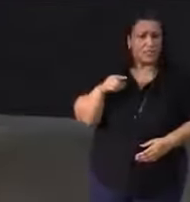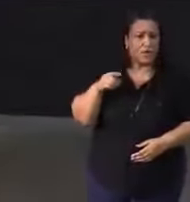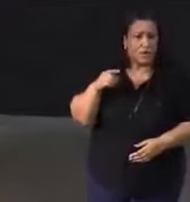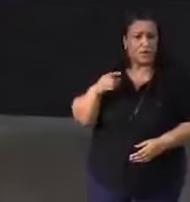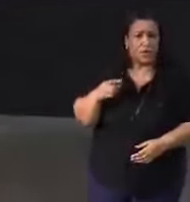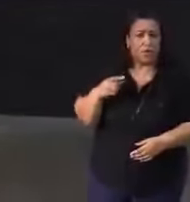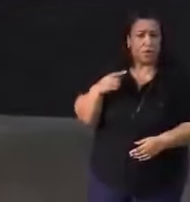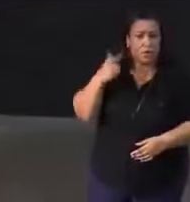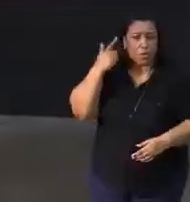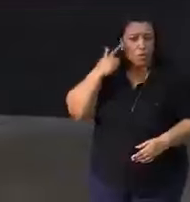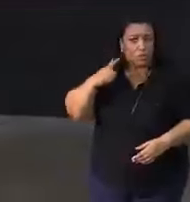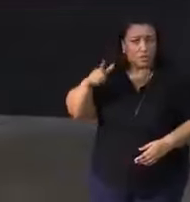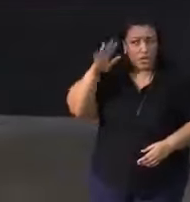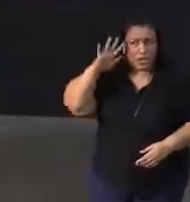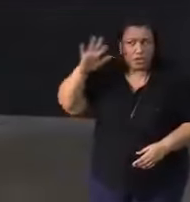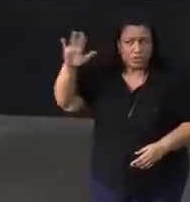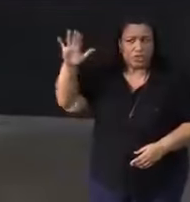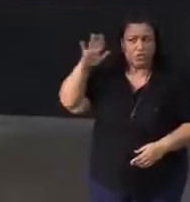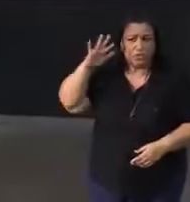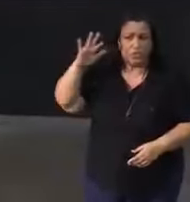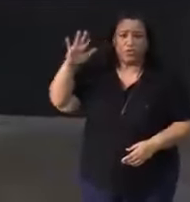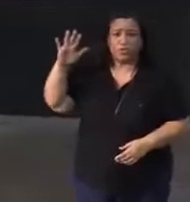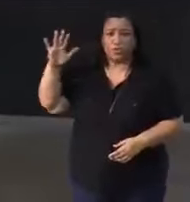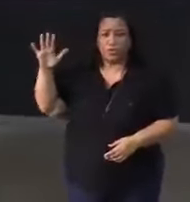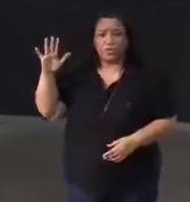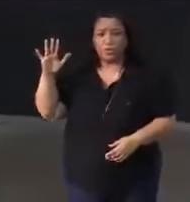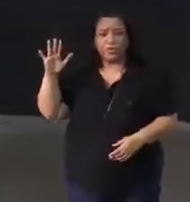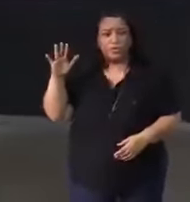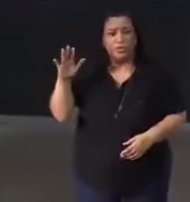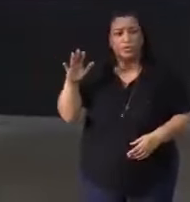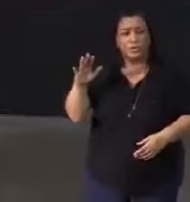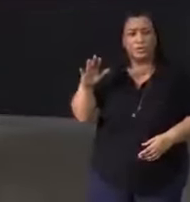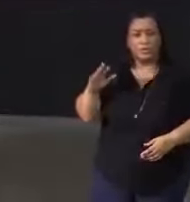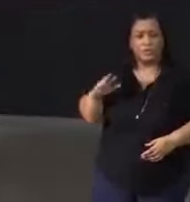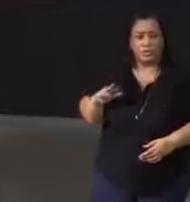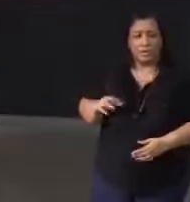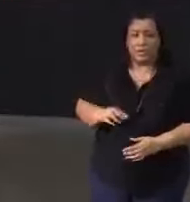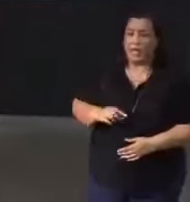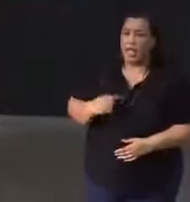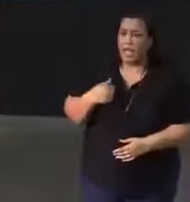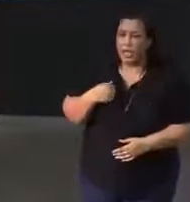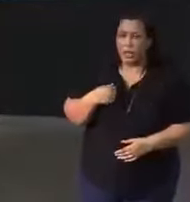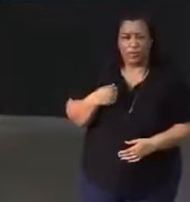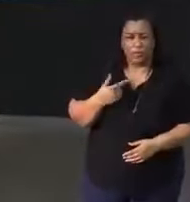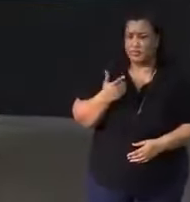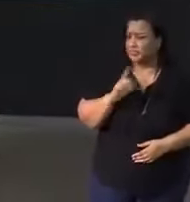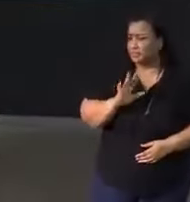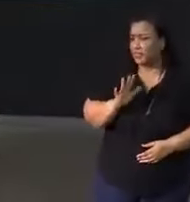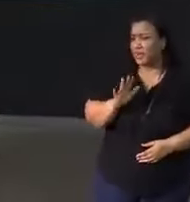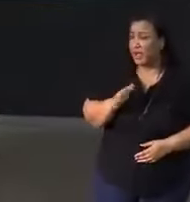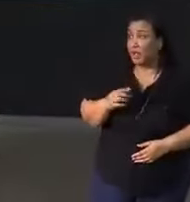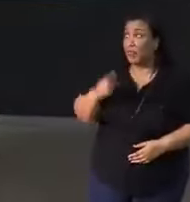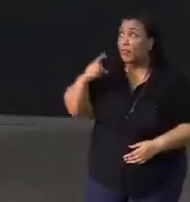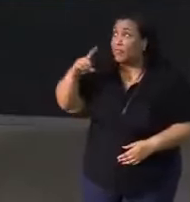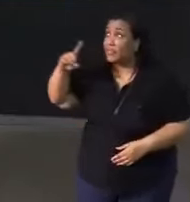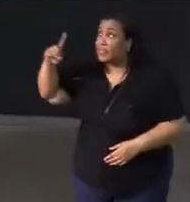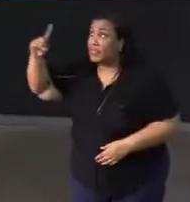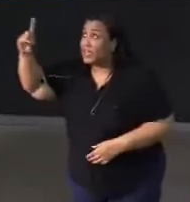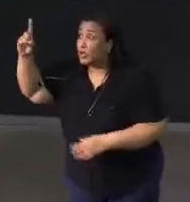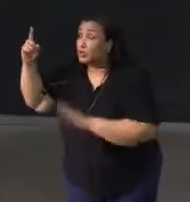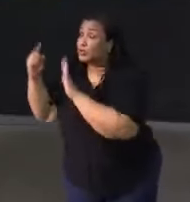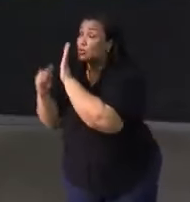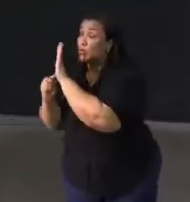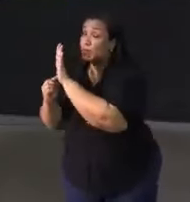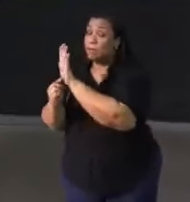sonhos. José diz: não, eu não, o meu Senhor a quem eu sirvo, ele pode